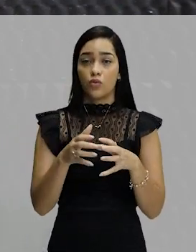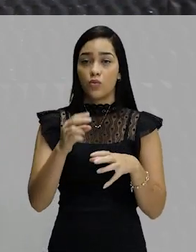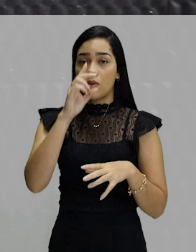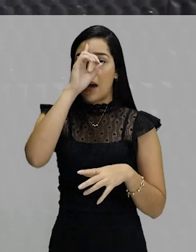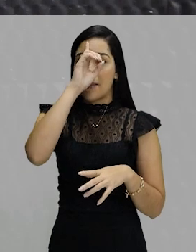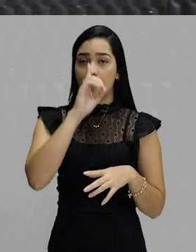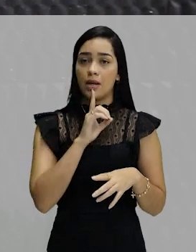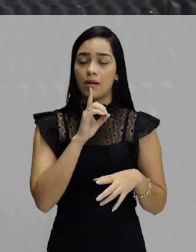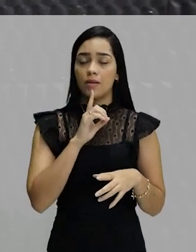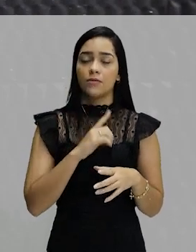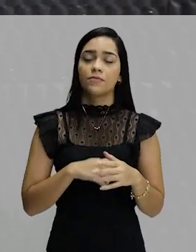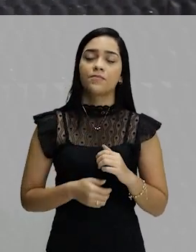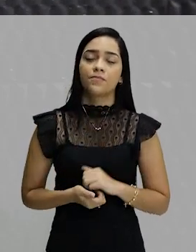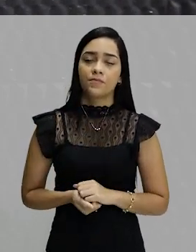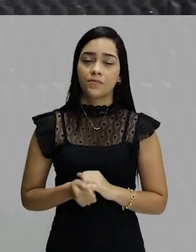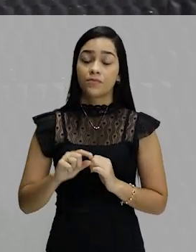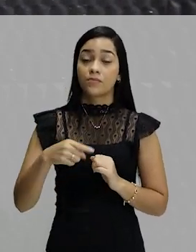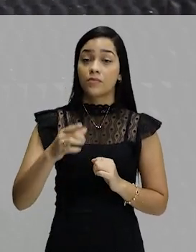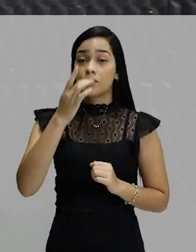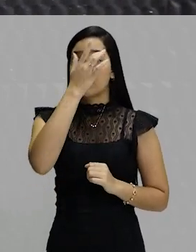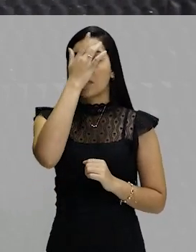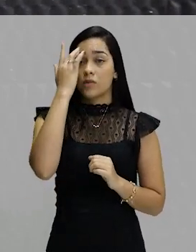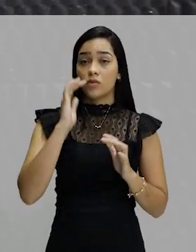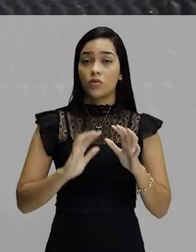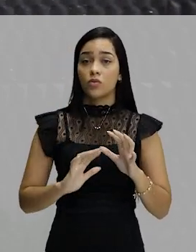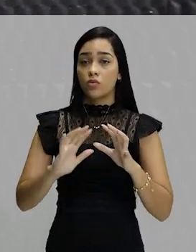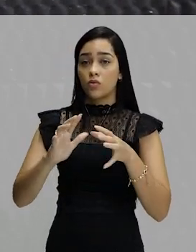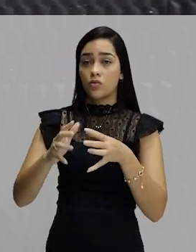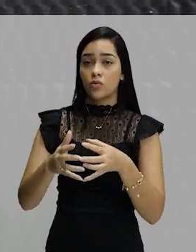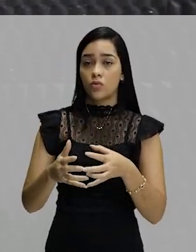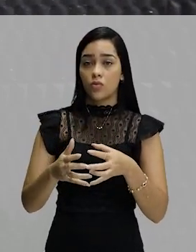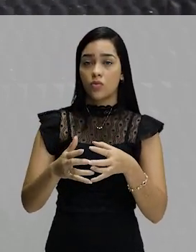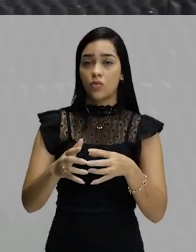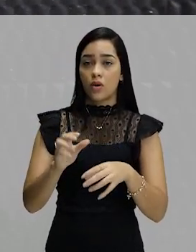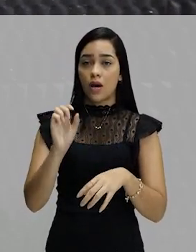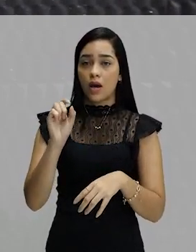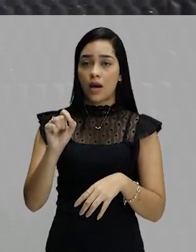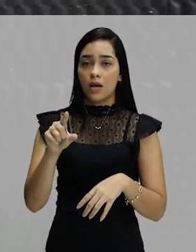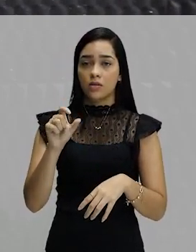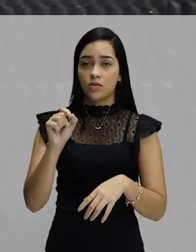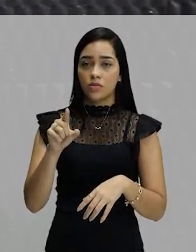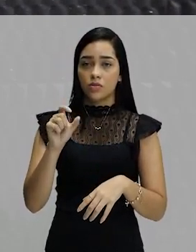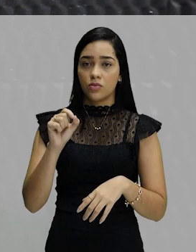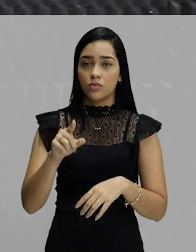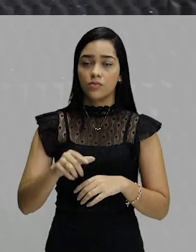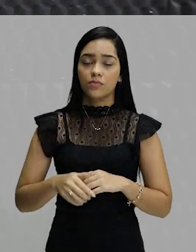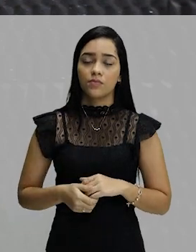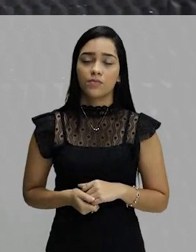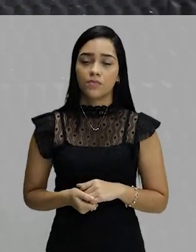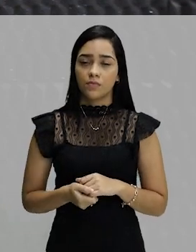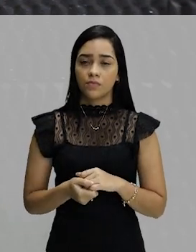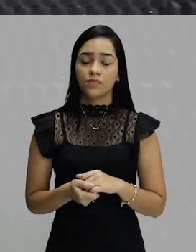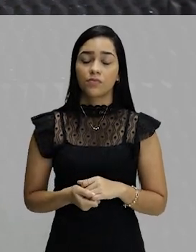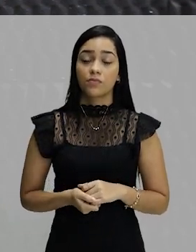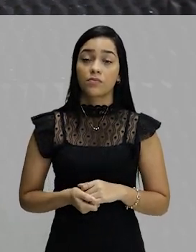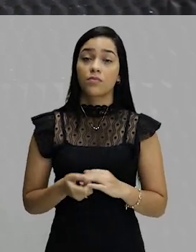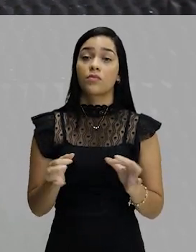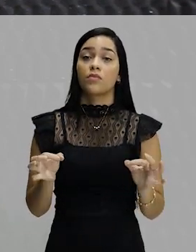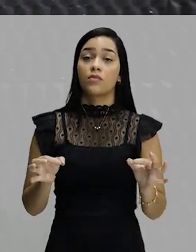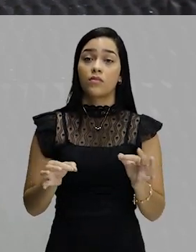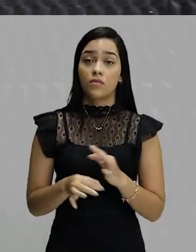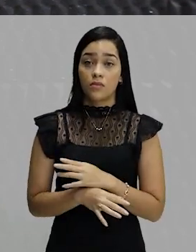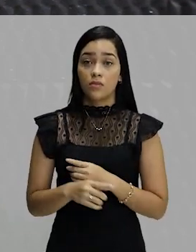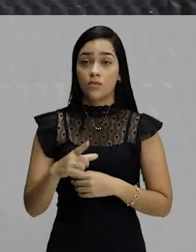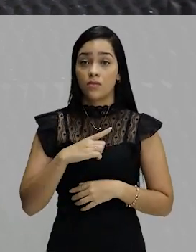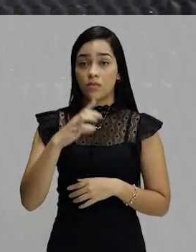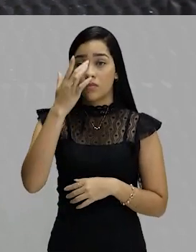amarelas, aqui. Depois eu vou colocar as pessoas com as camisas azuis, aqui. E por último,